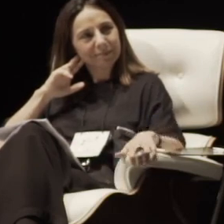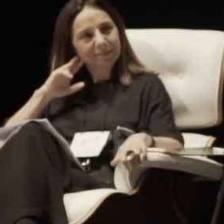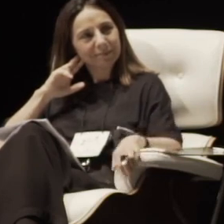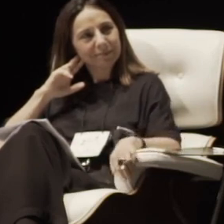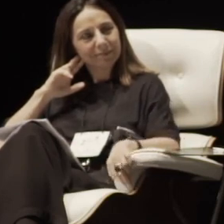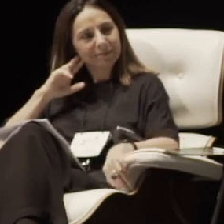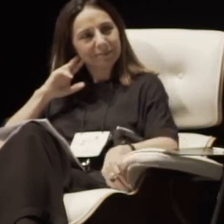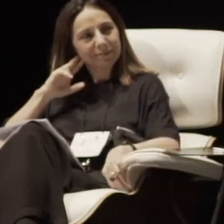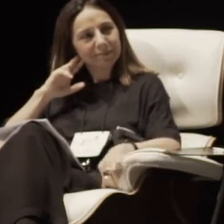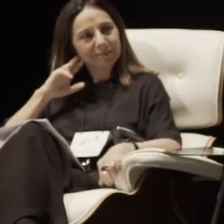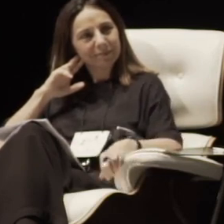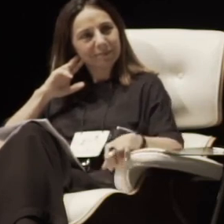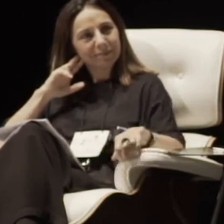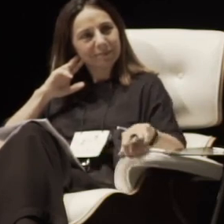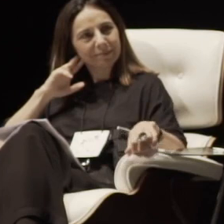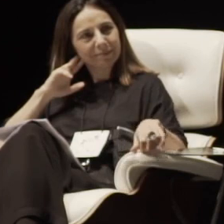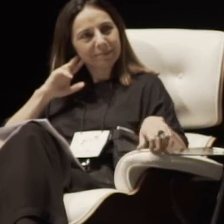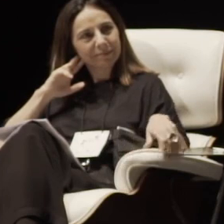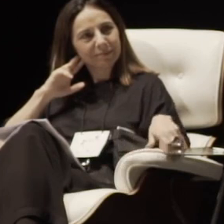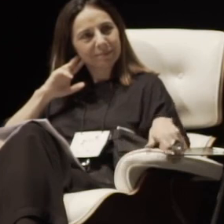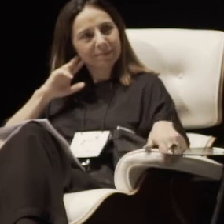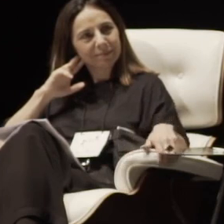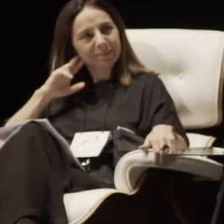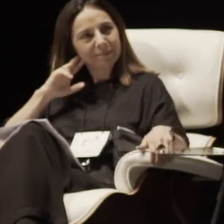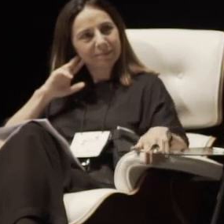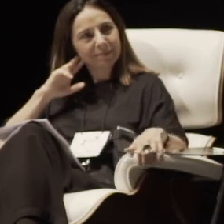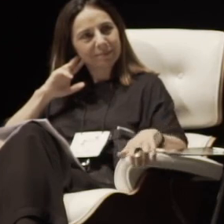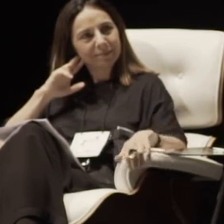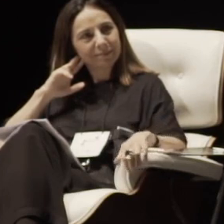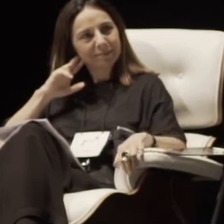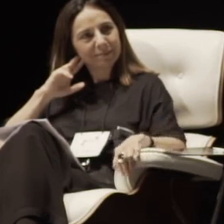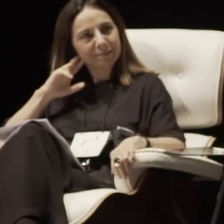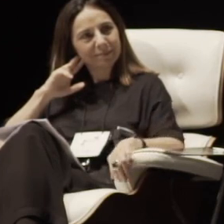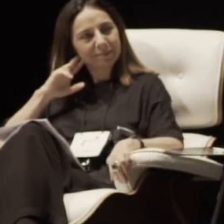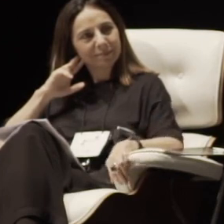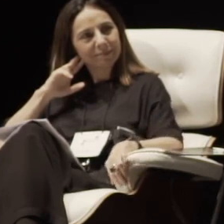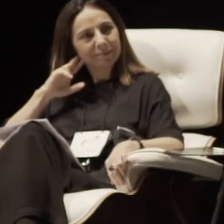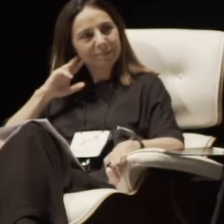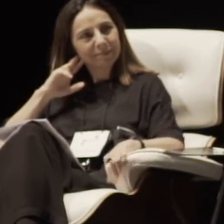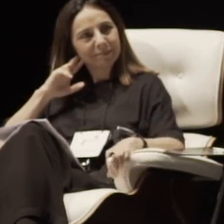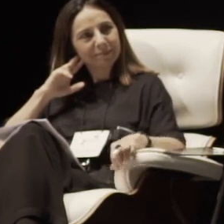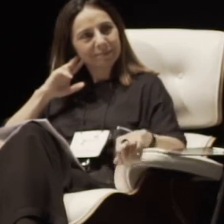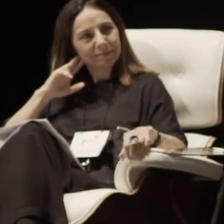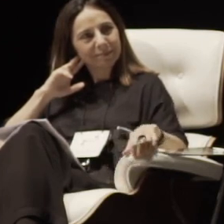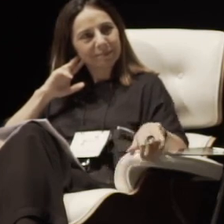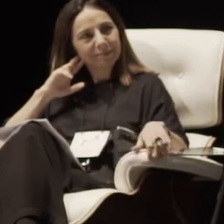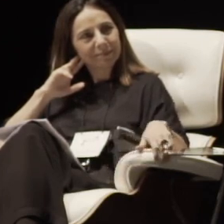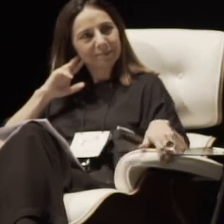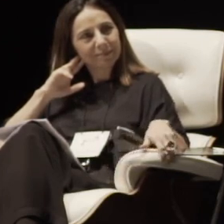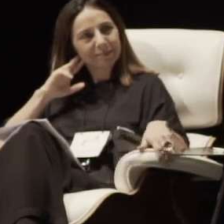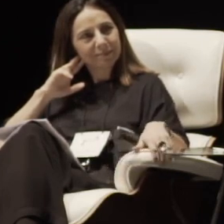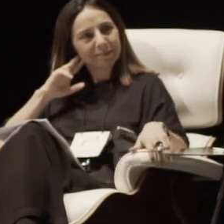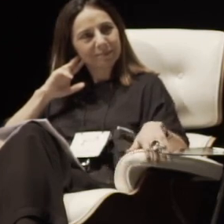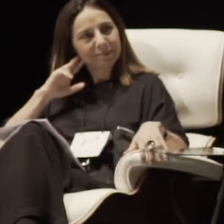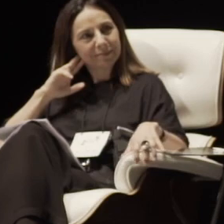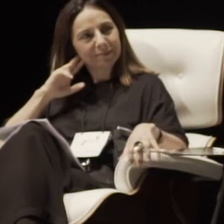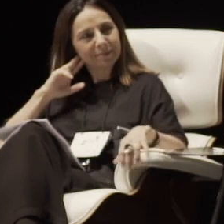debaixo e que alguém se lembra, reconhece, vai retrabalhar, mas tem que falar a mesma coisa para o